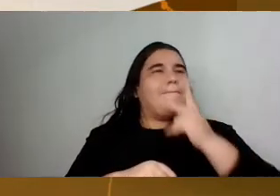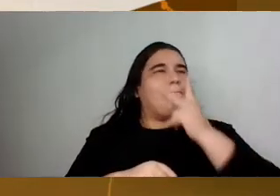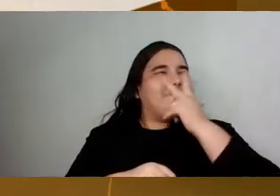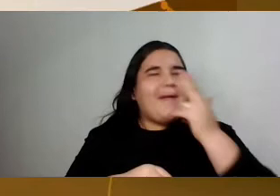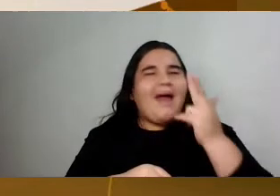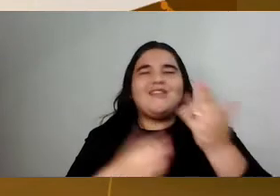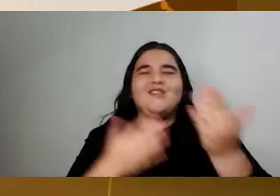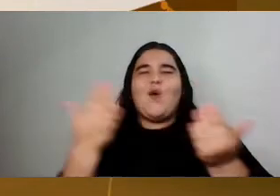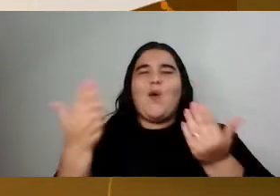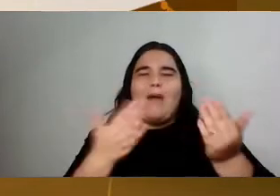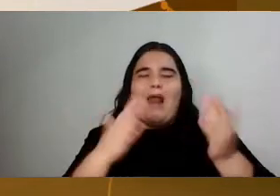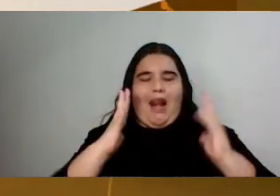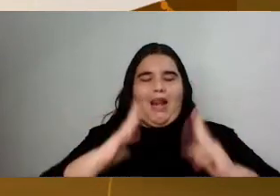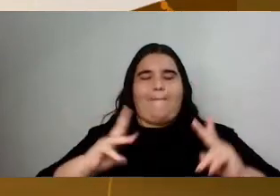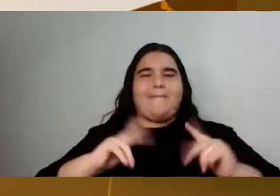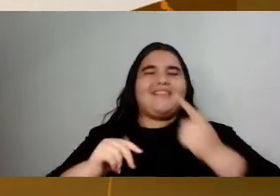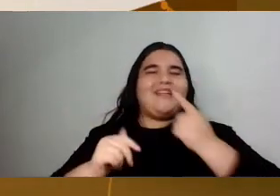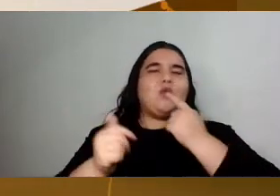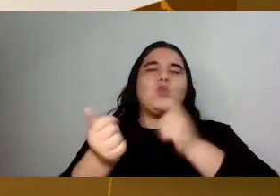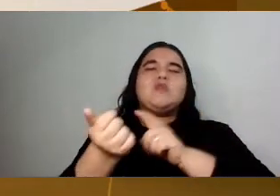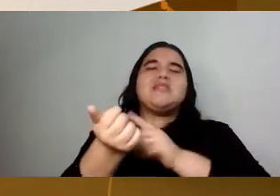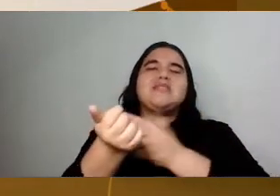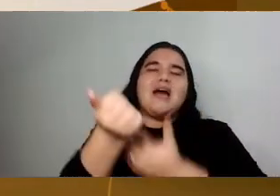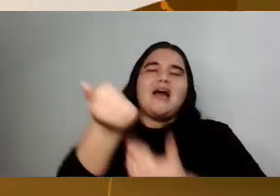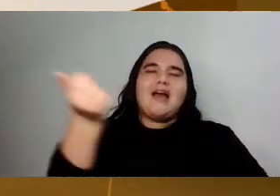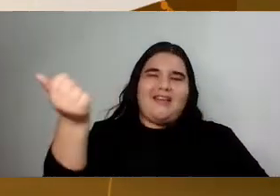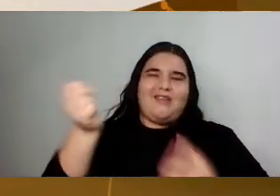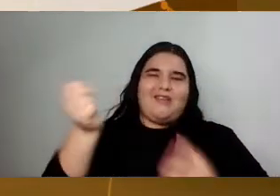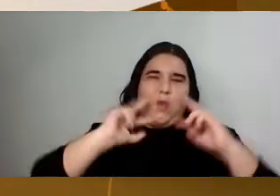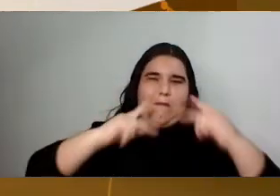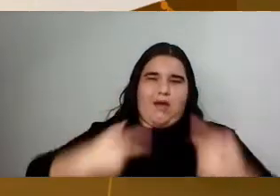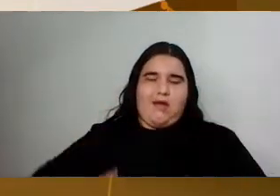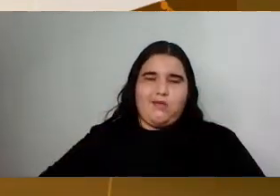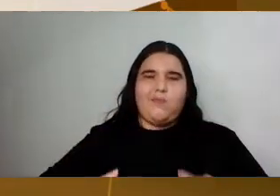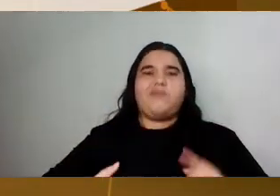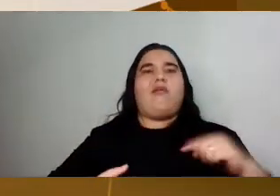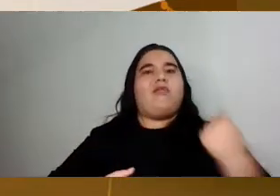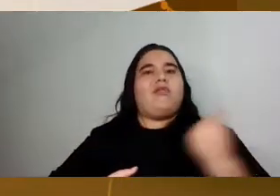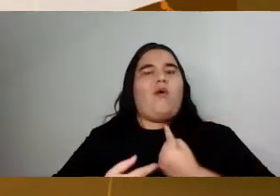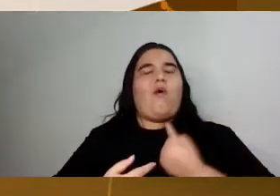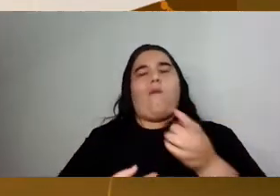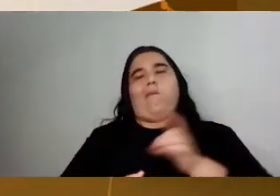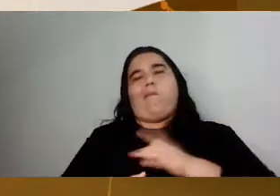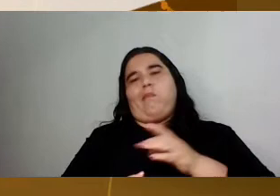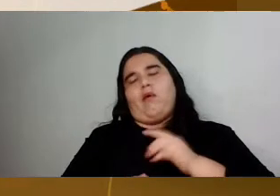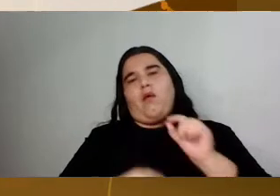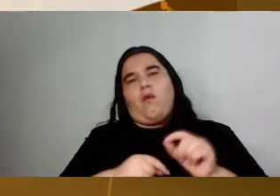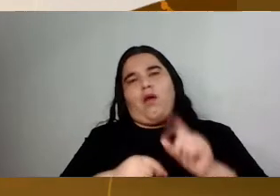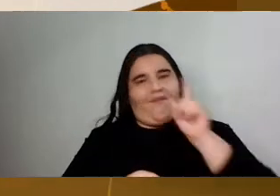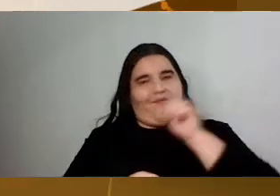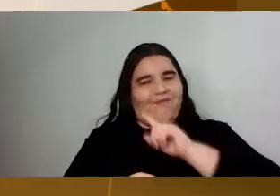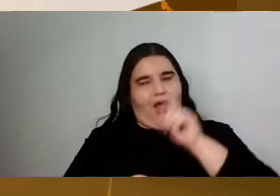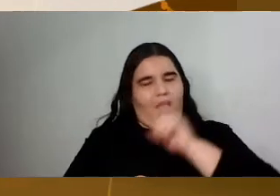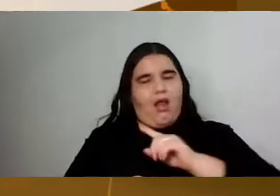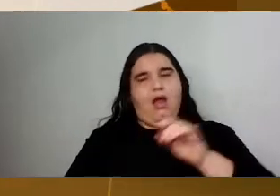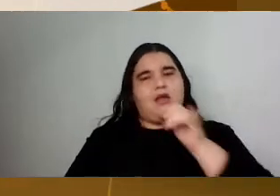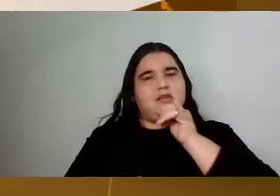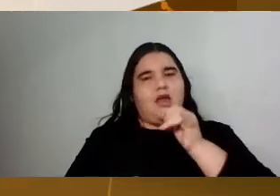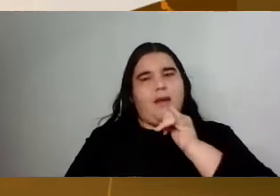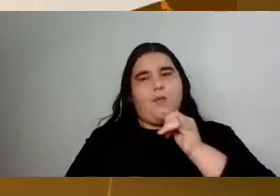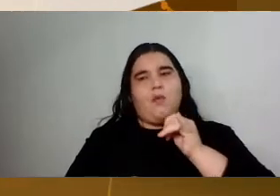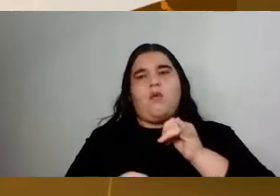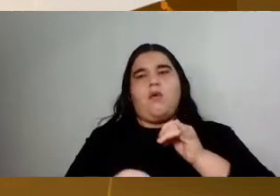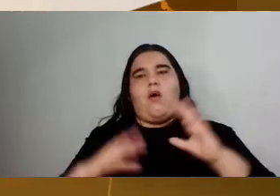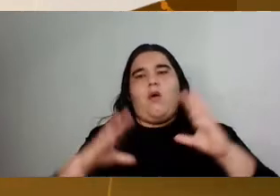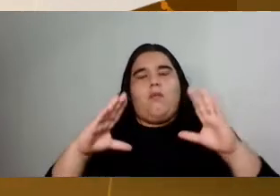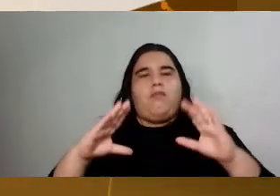a preocupação que ele não venha a ser desligado por uma falha de processo. Uma das possíveis falhas é o nível baixar, por alguma razão. Rompimento